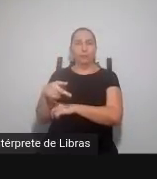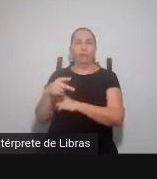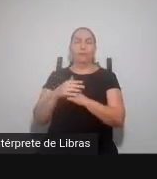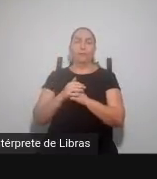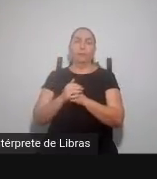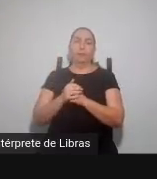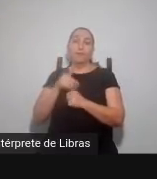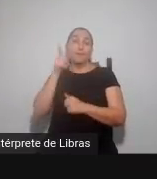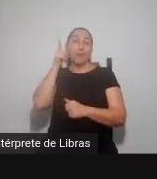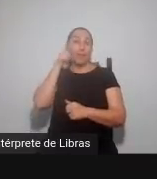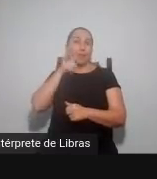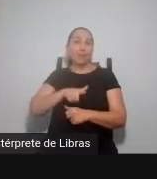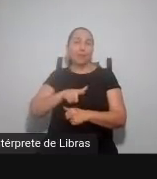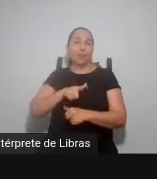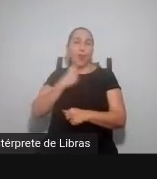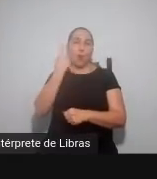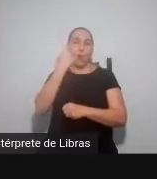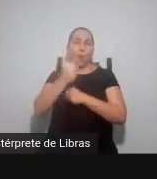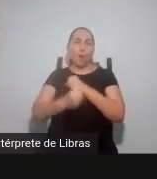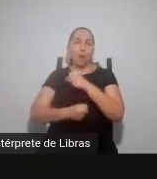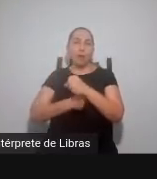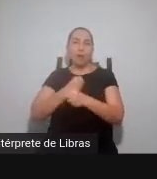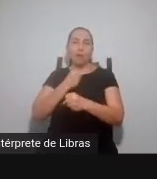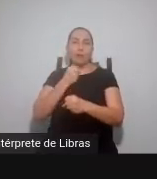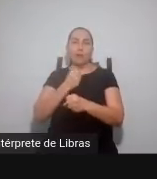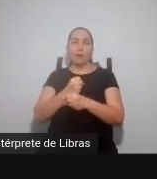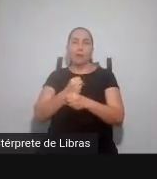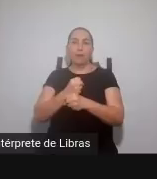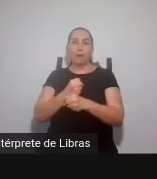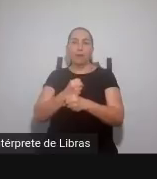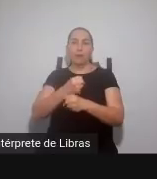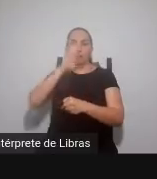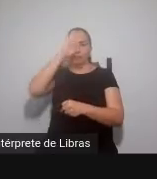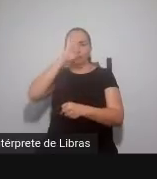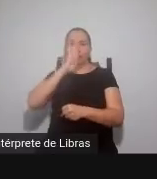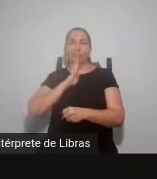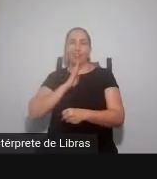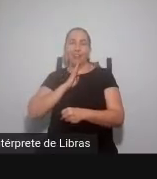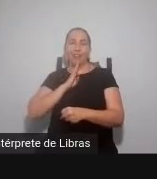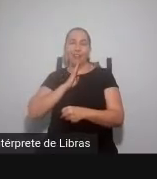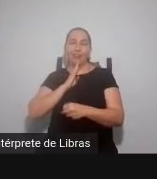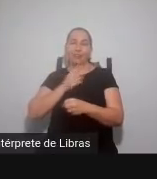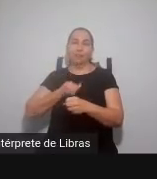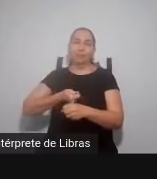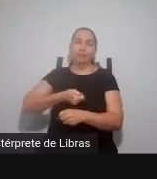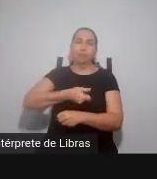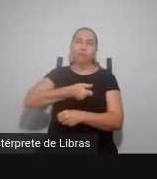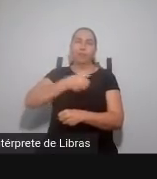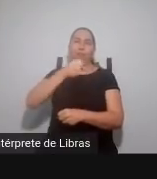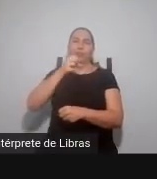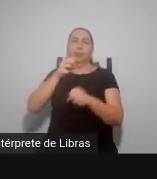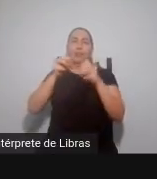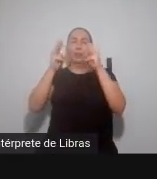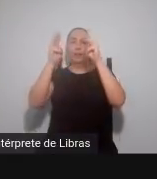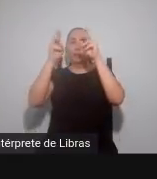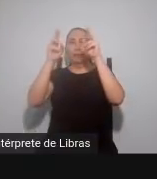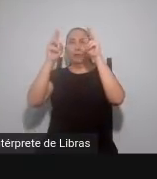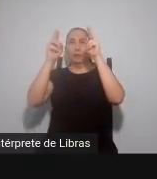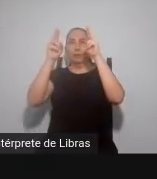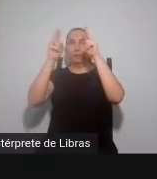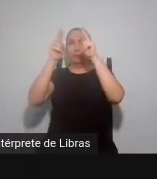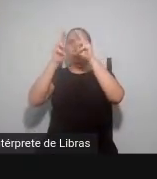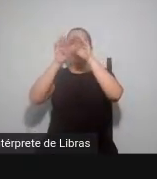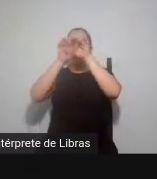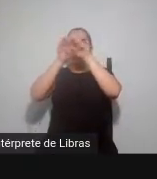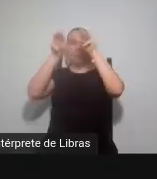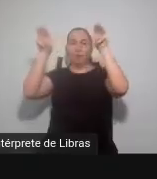ganhou um ano de entrada grátis no museu, enfim. Então, são formas de trazer a cidade